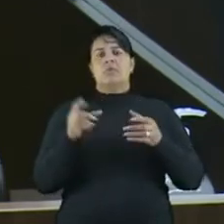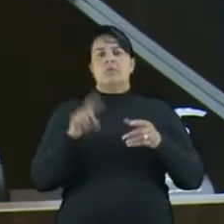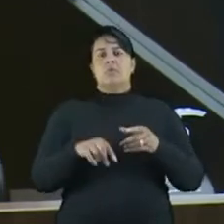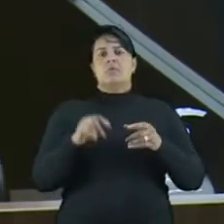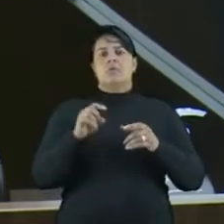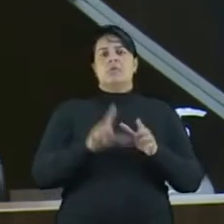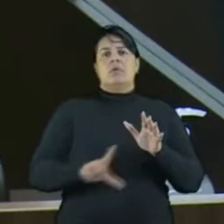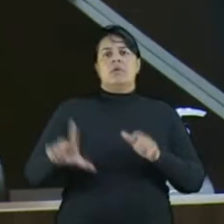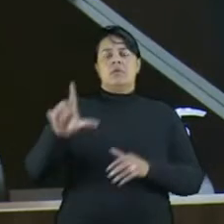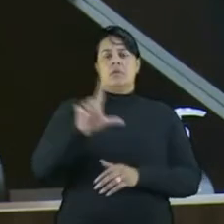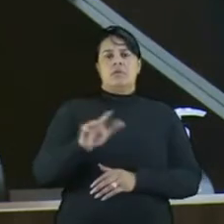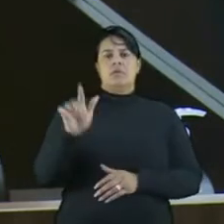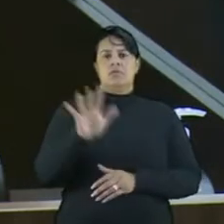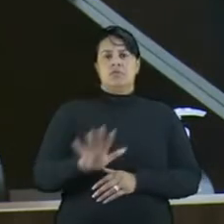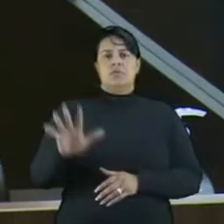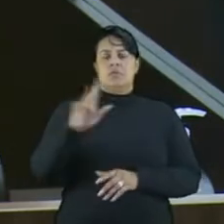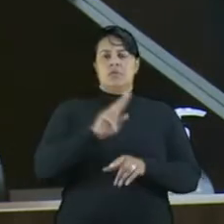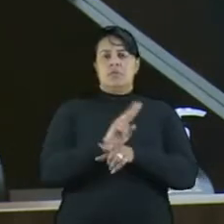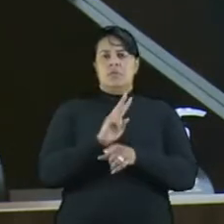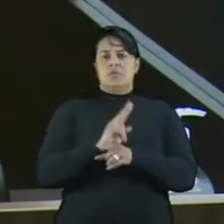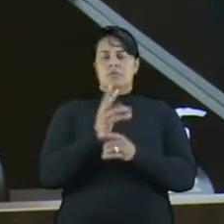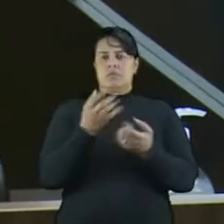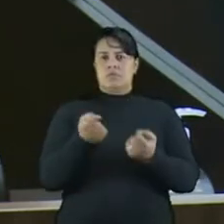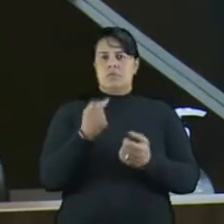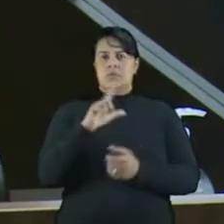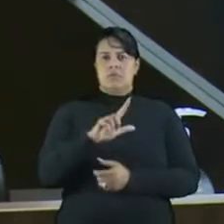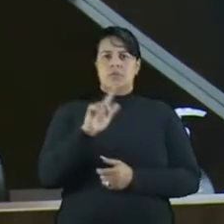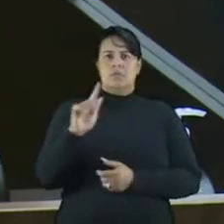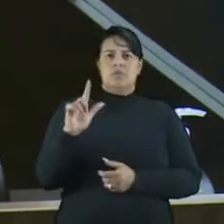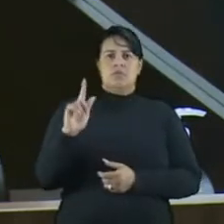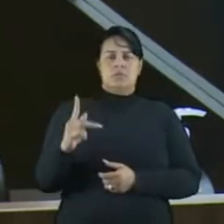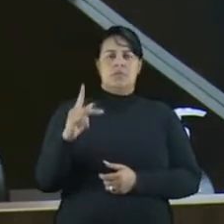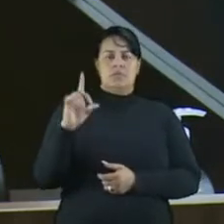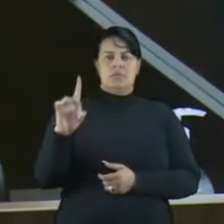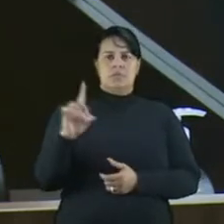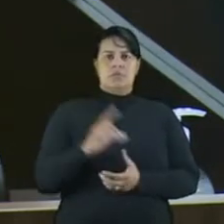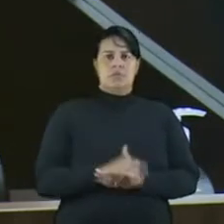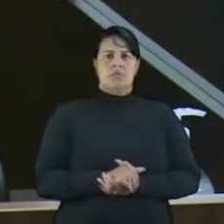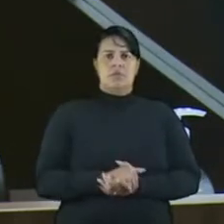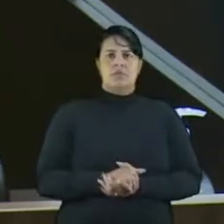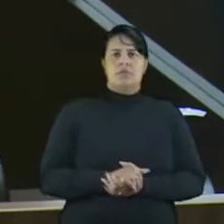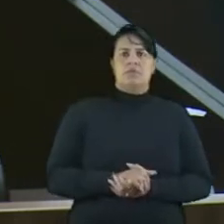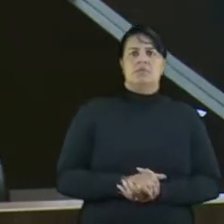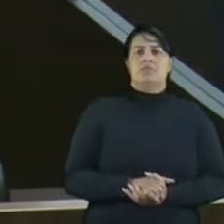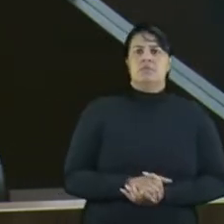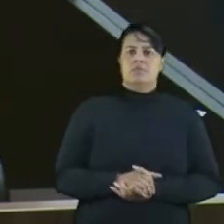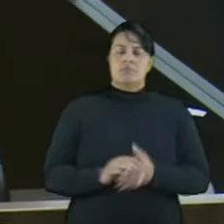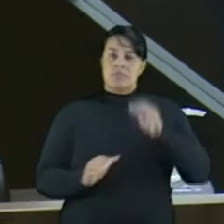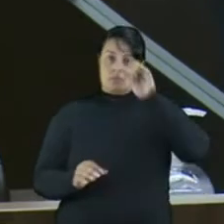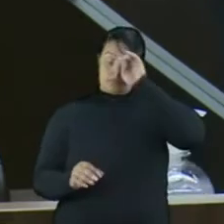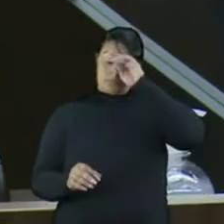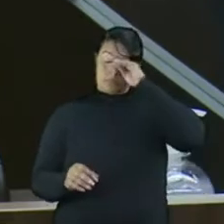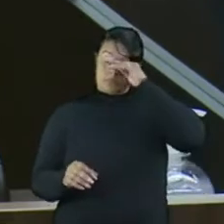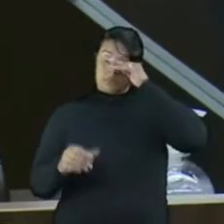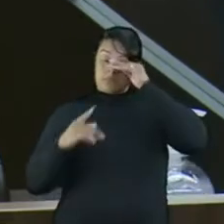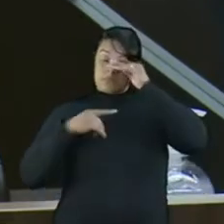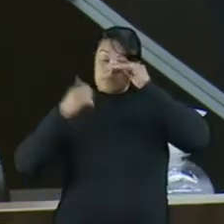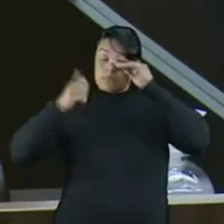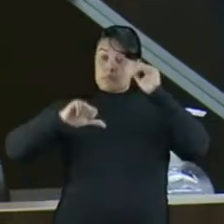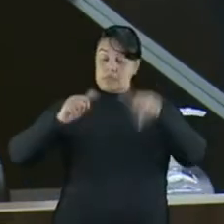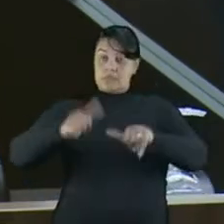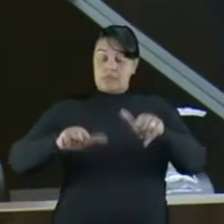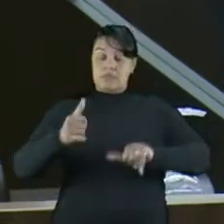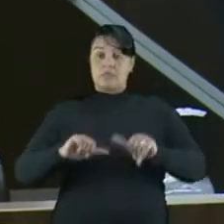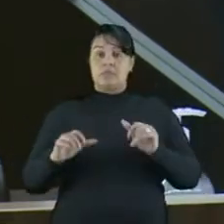Geral de Proteção de Dados, conhecida como LGPD. A análise abrangeu